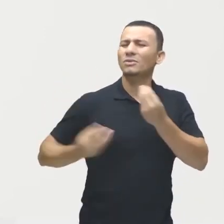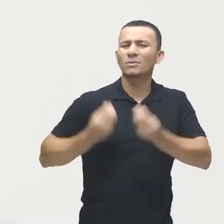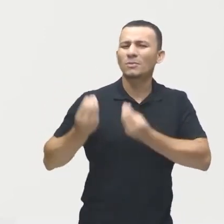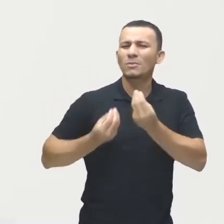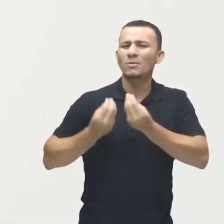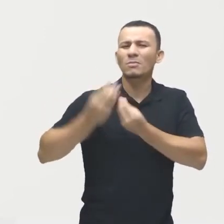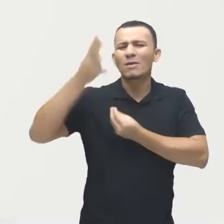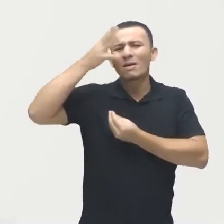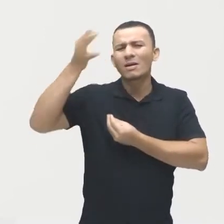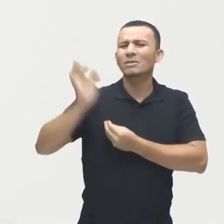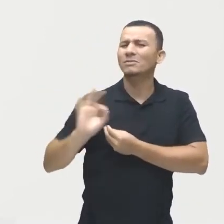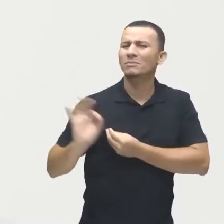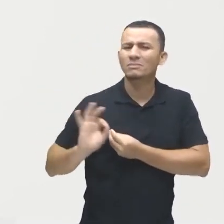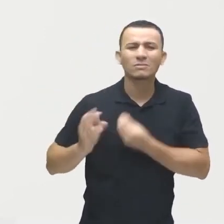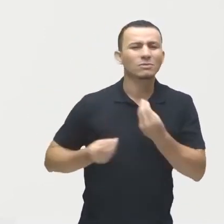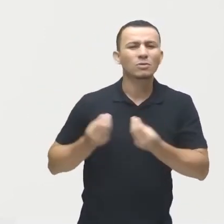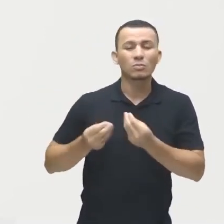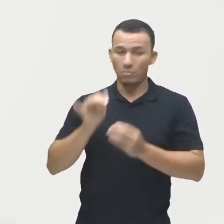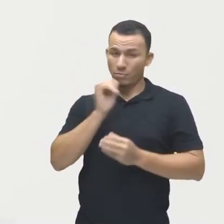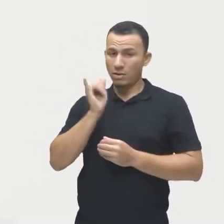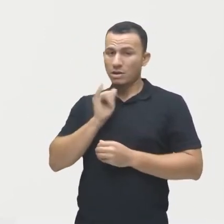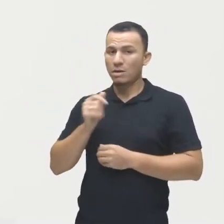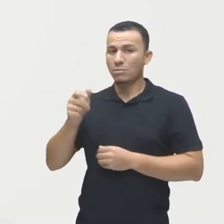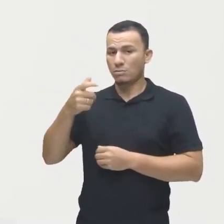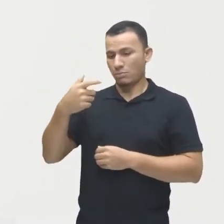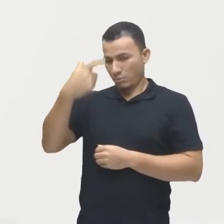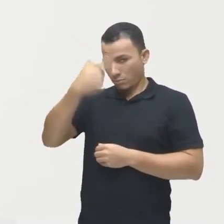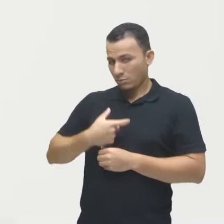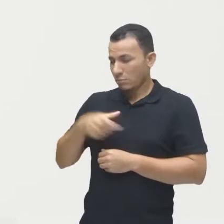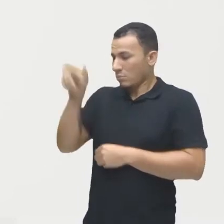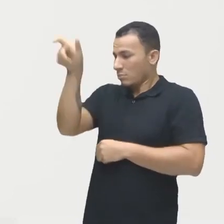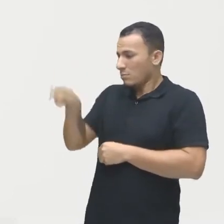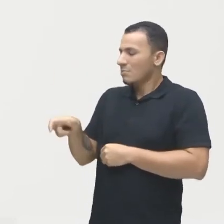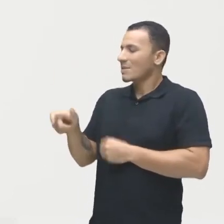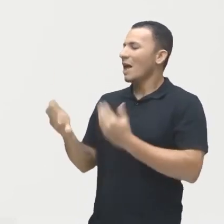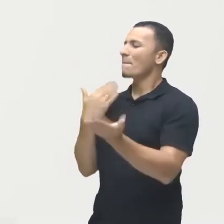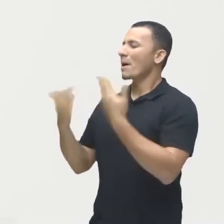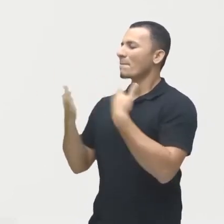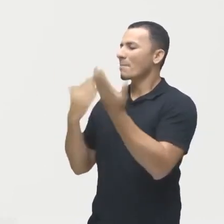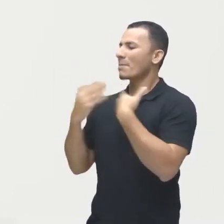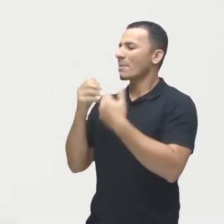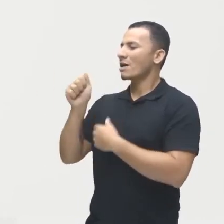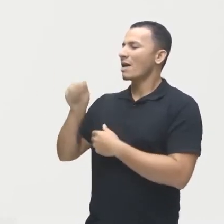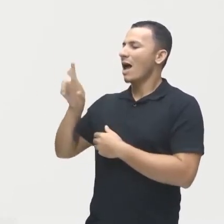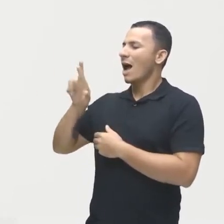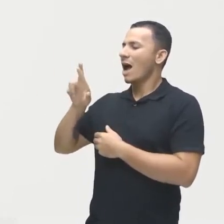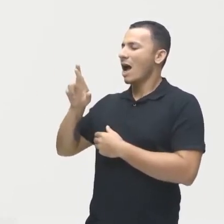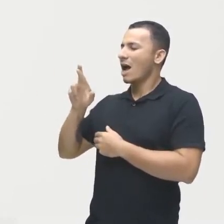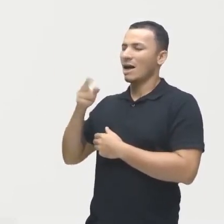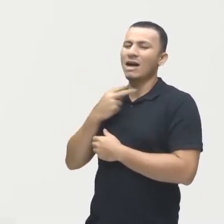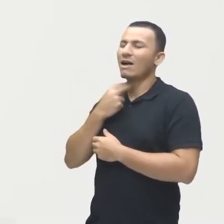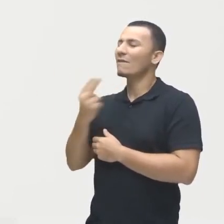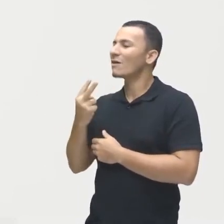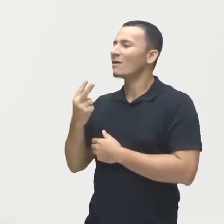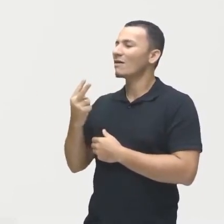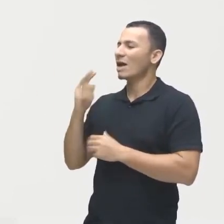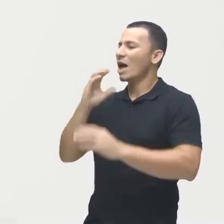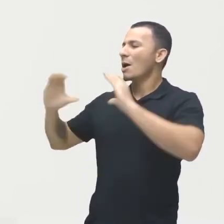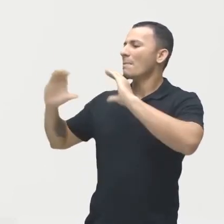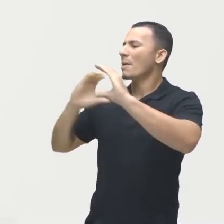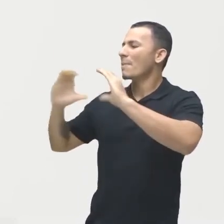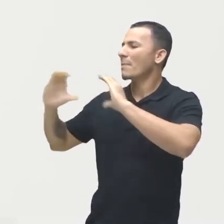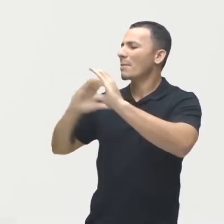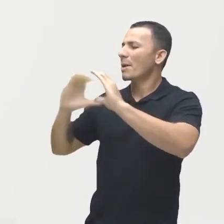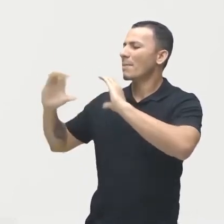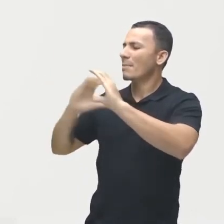conversando com alguém, quem você acha que é o canal? É o ar, ele está levando, quando você fala oralmente e tal, o